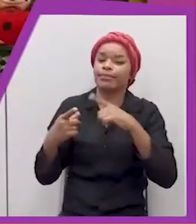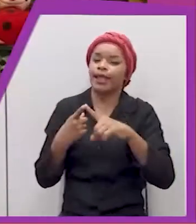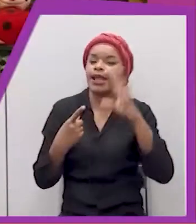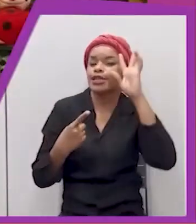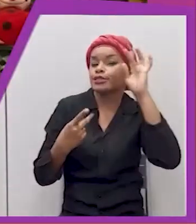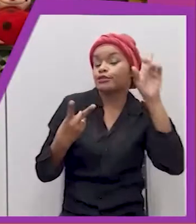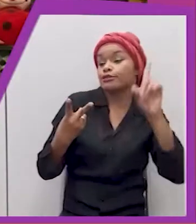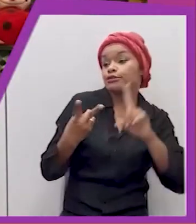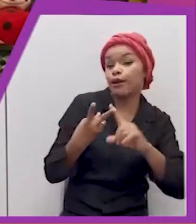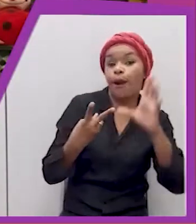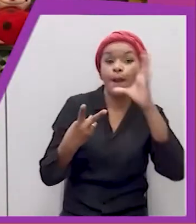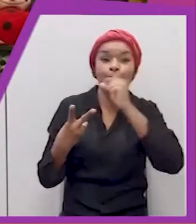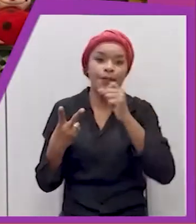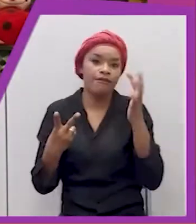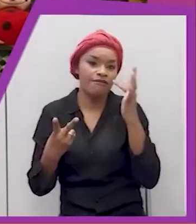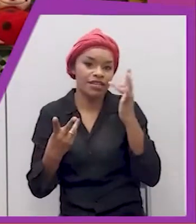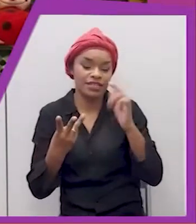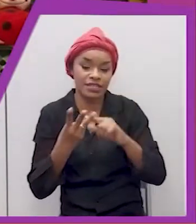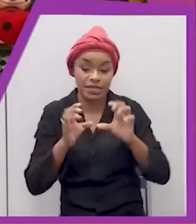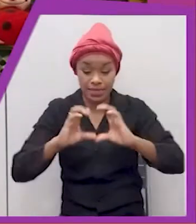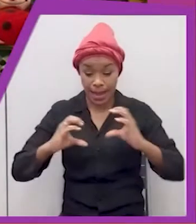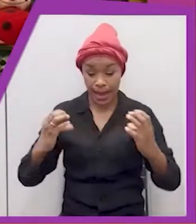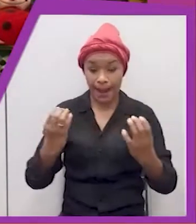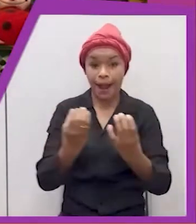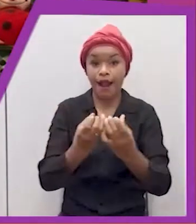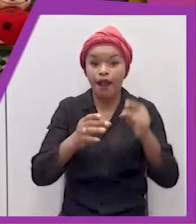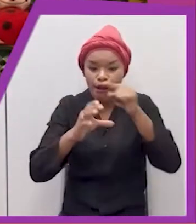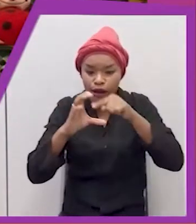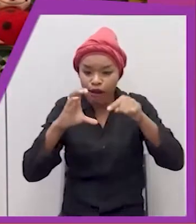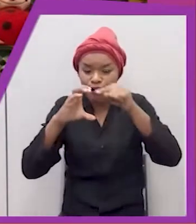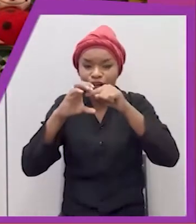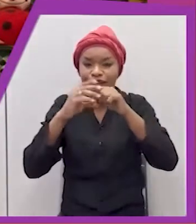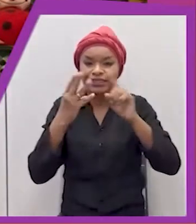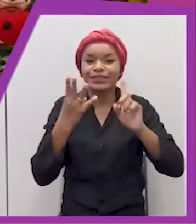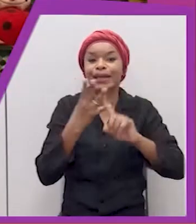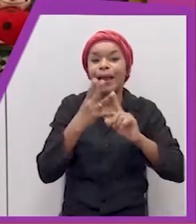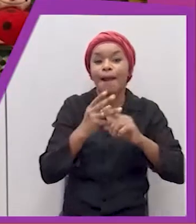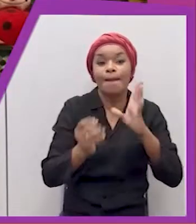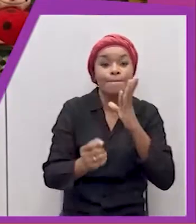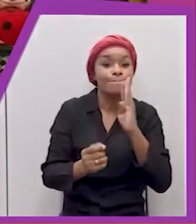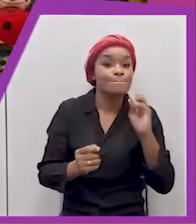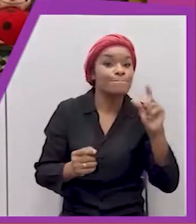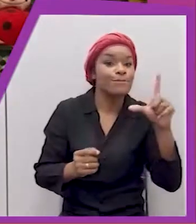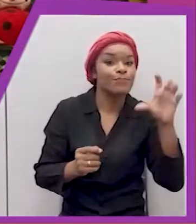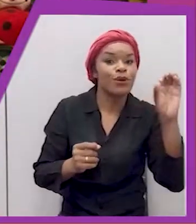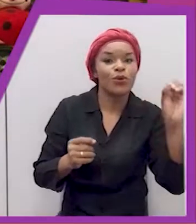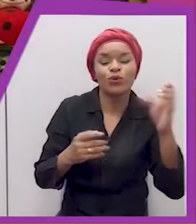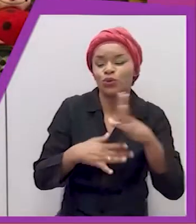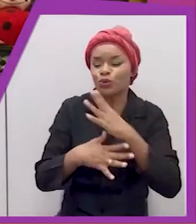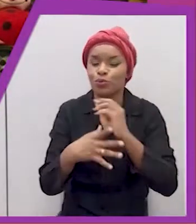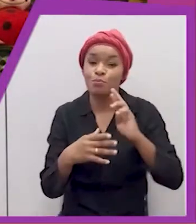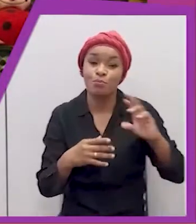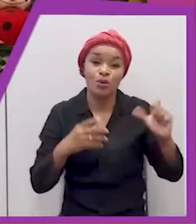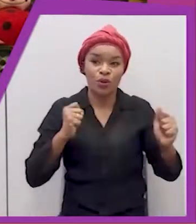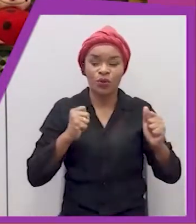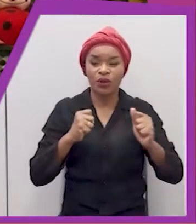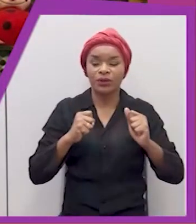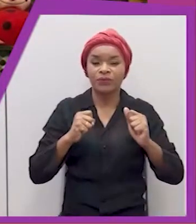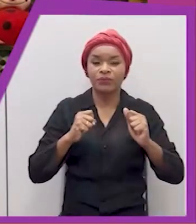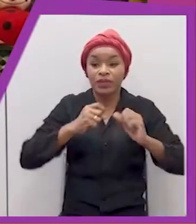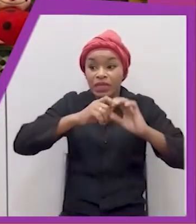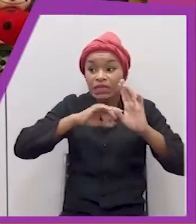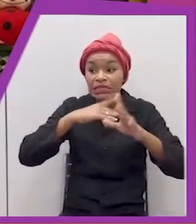agora saio sonho e o pão francês a rosca torta EA broa